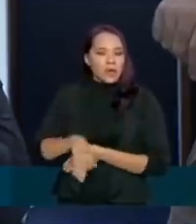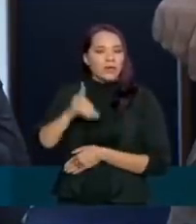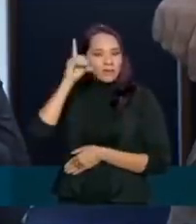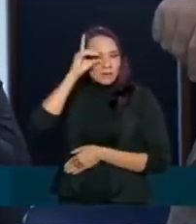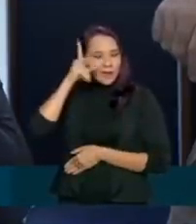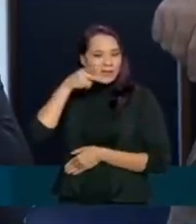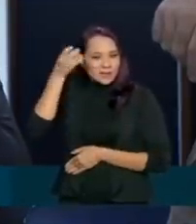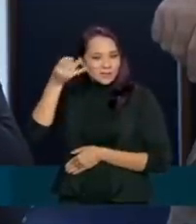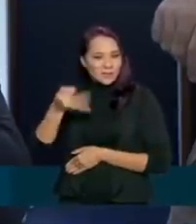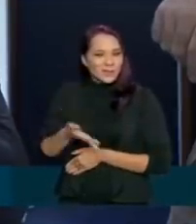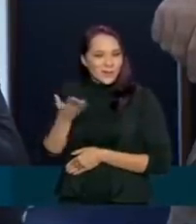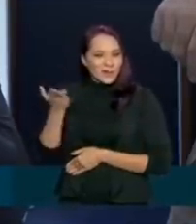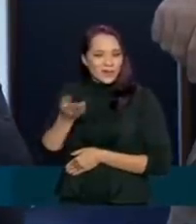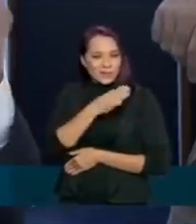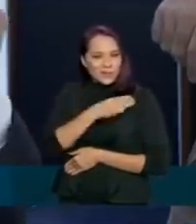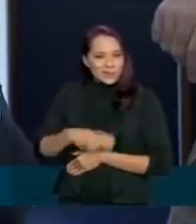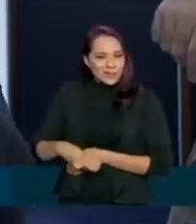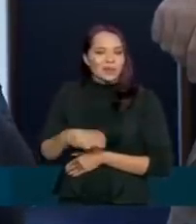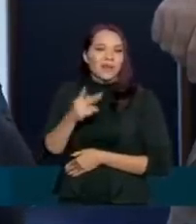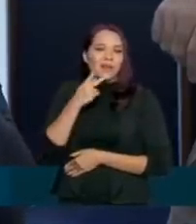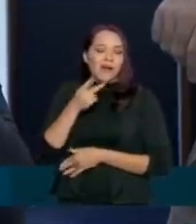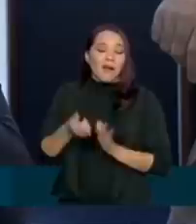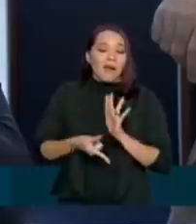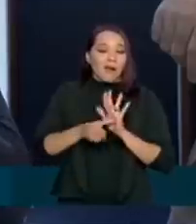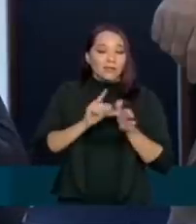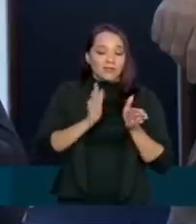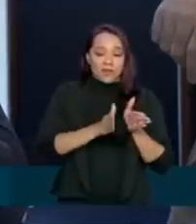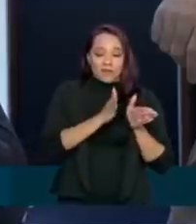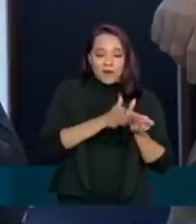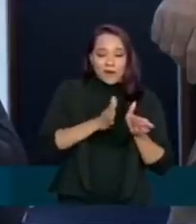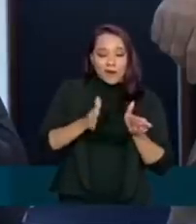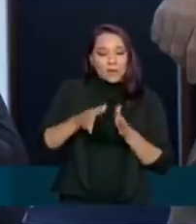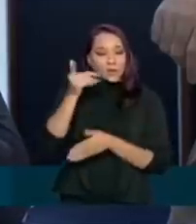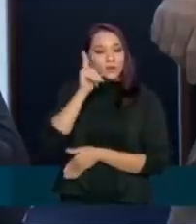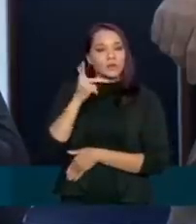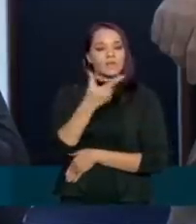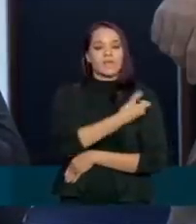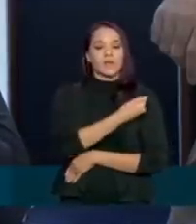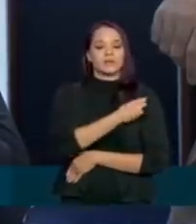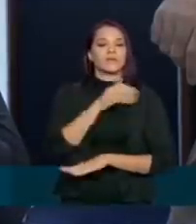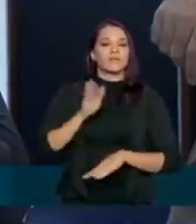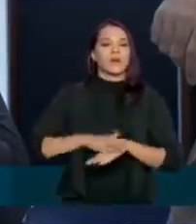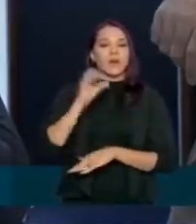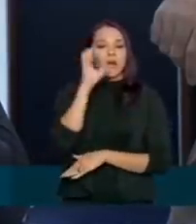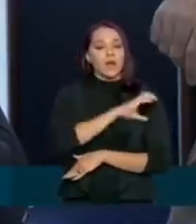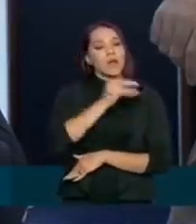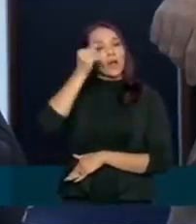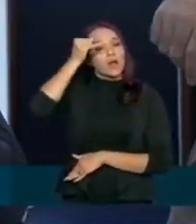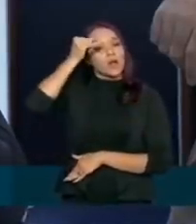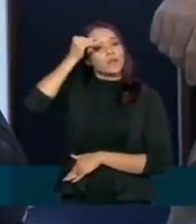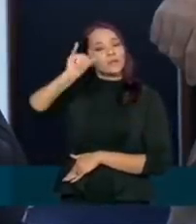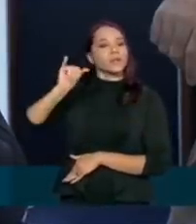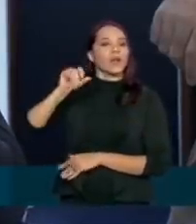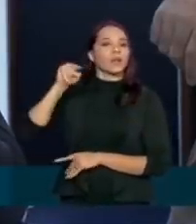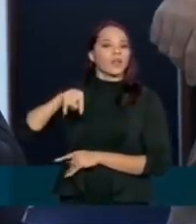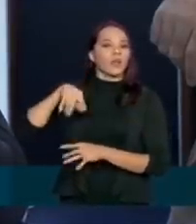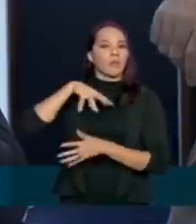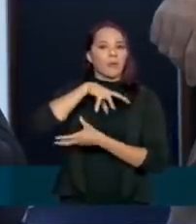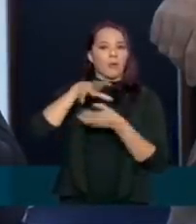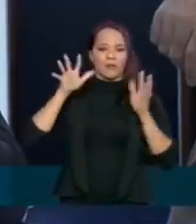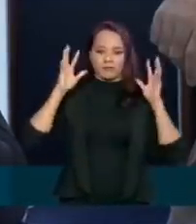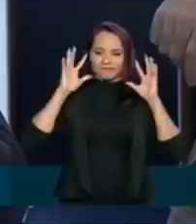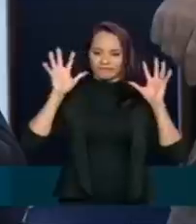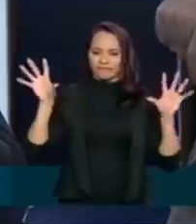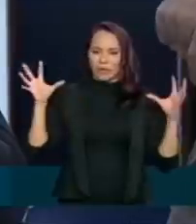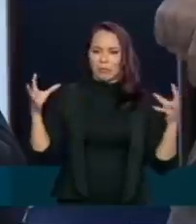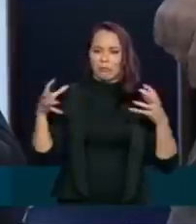colocou, adiantamos as fases da vacina para poder vacinar mais rápido e evitar que isso se misture no